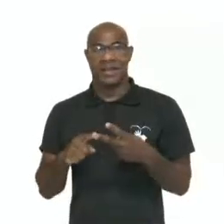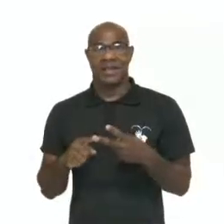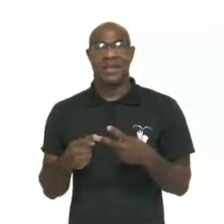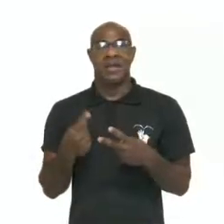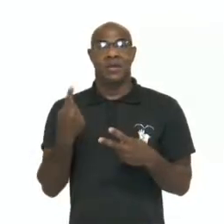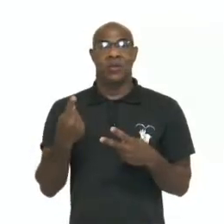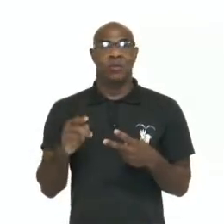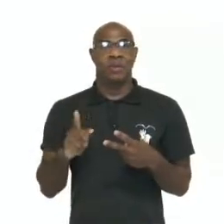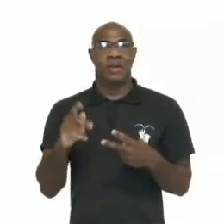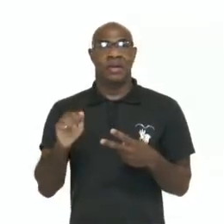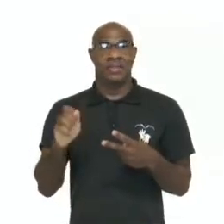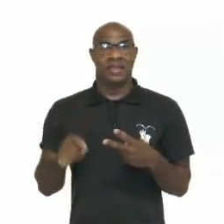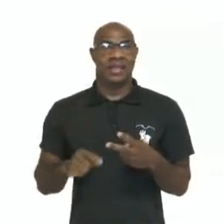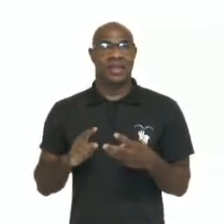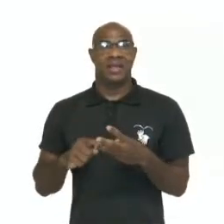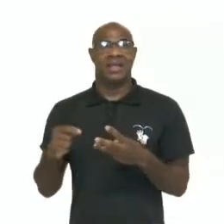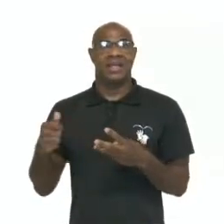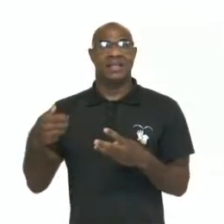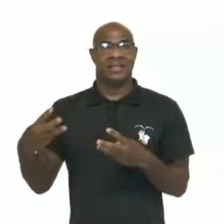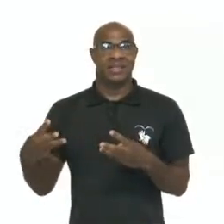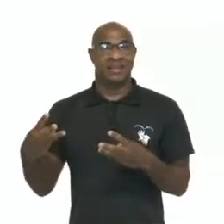e 3 de Kumite,